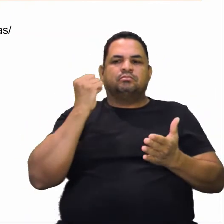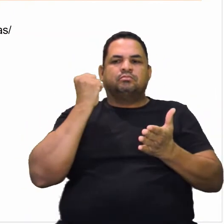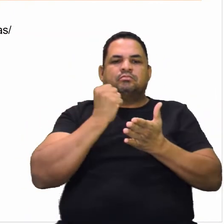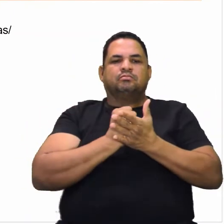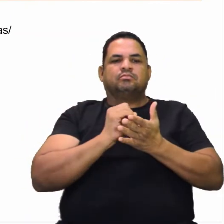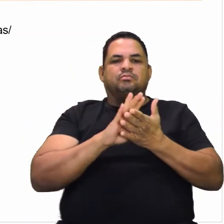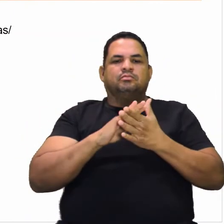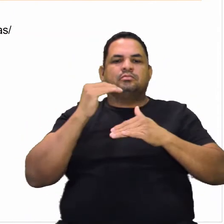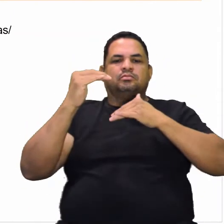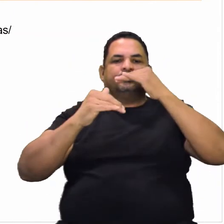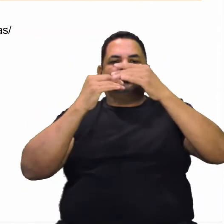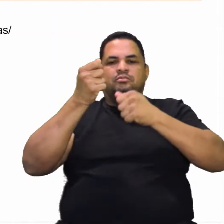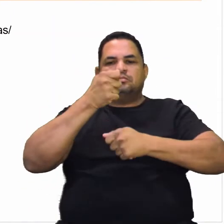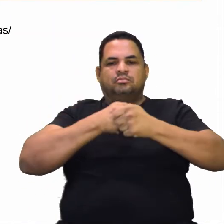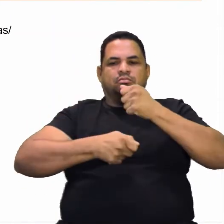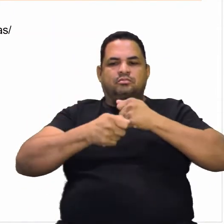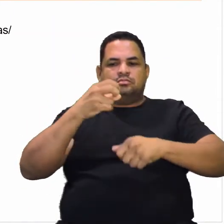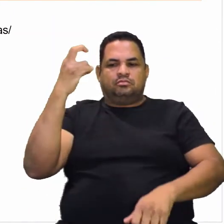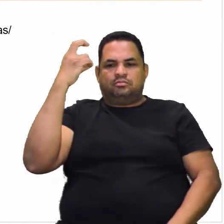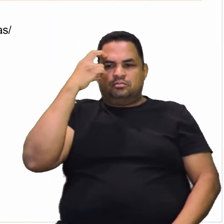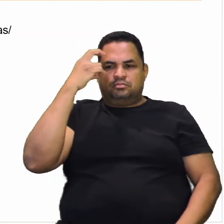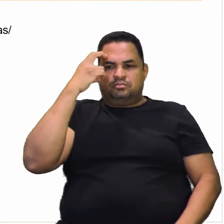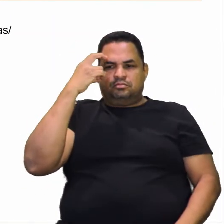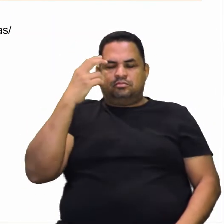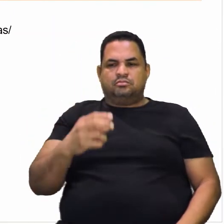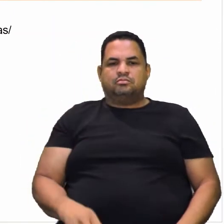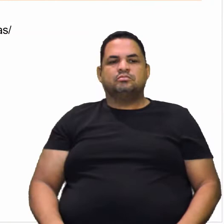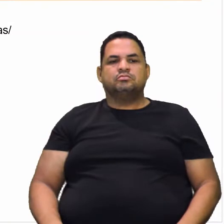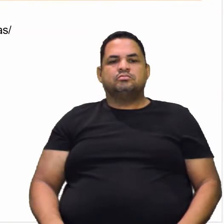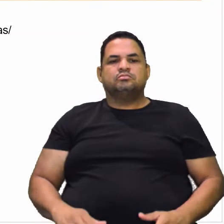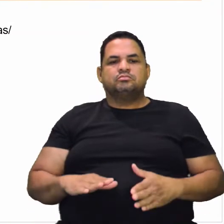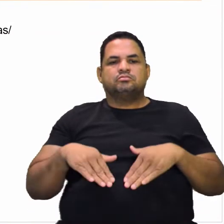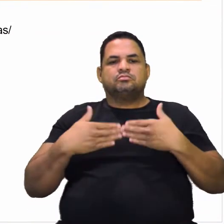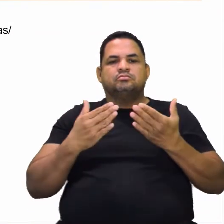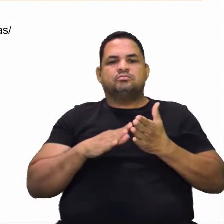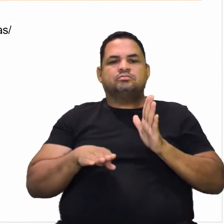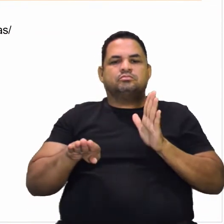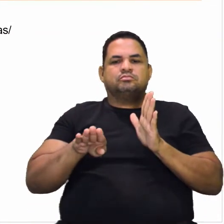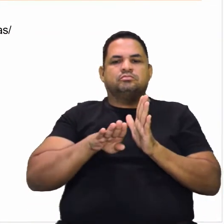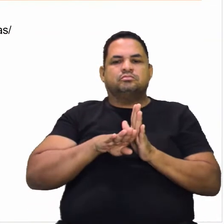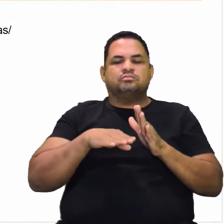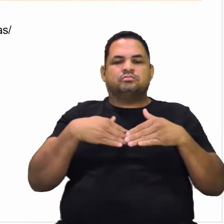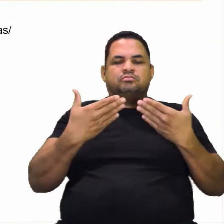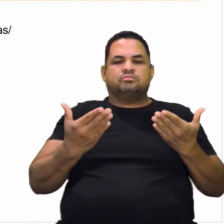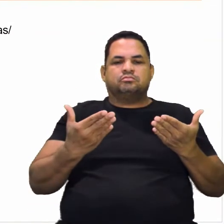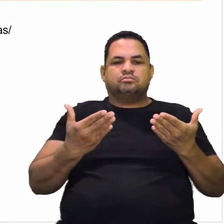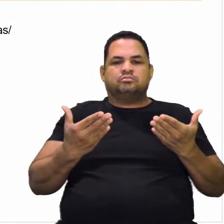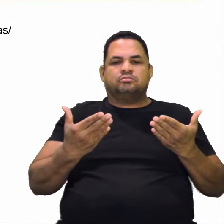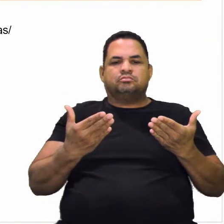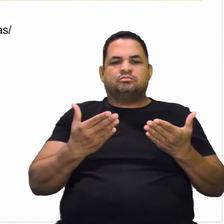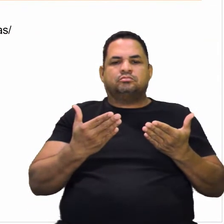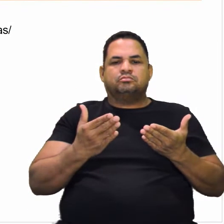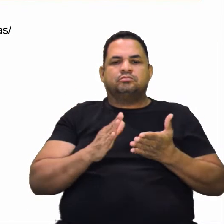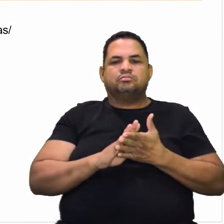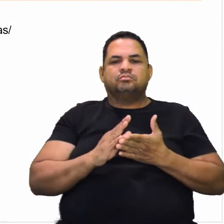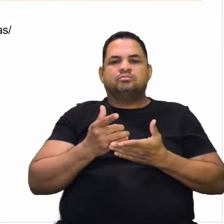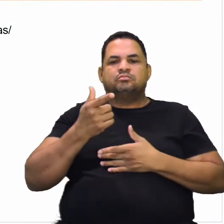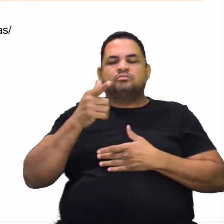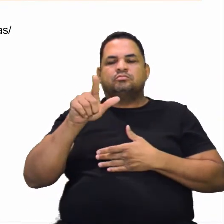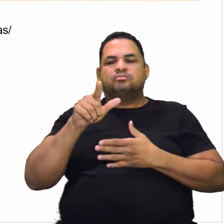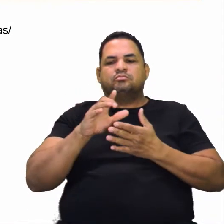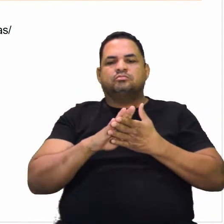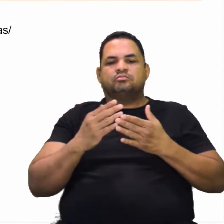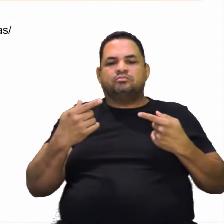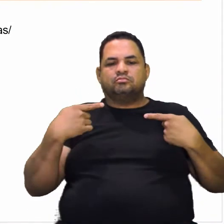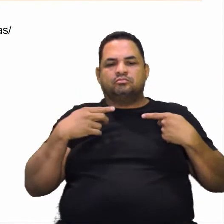grandes desenvolvimento econômico e cultural, com a exceção da chegada chegaram o choque contra